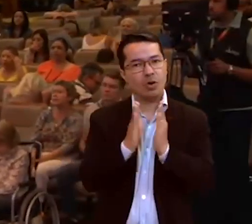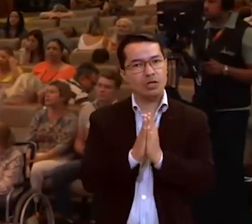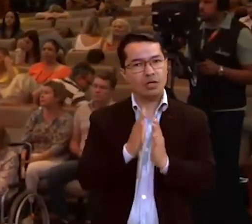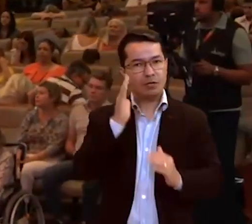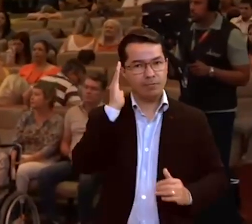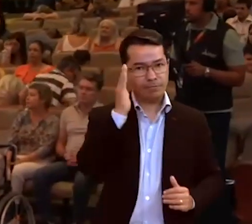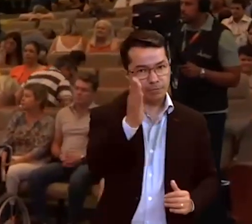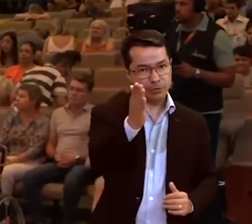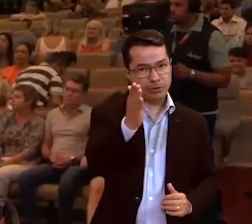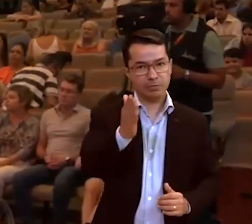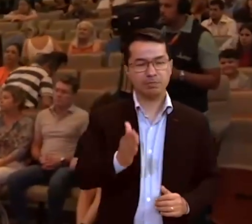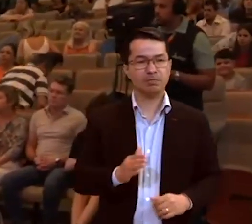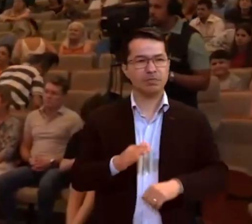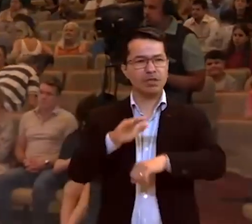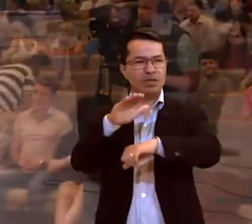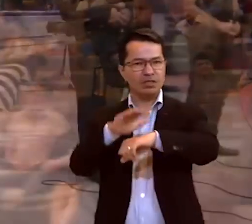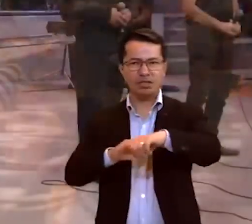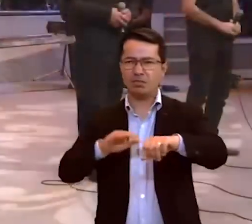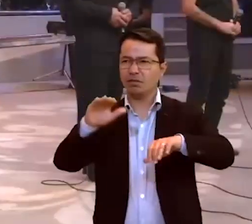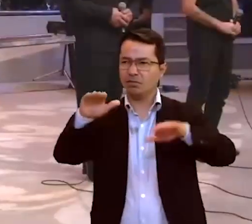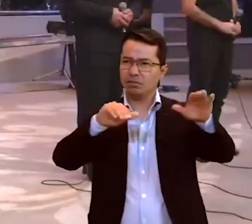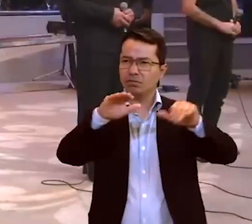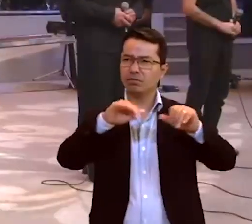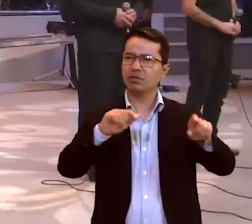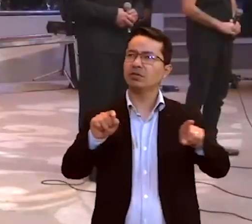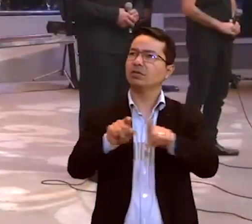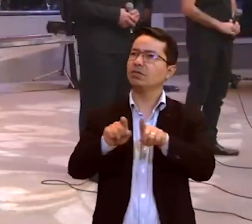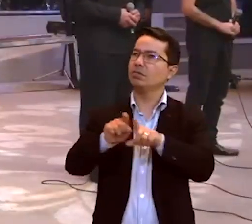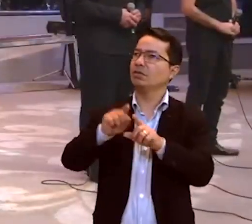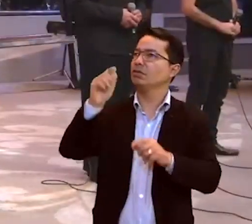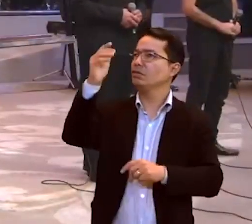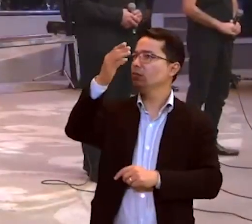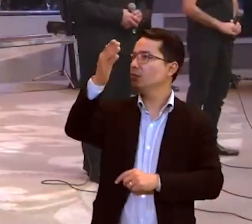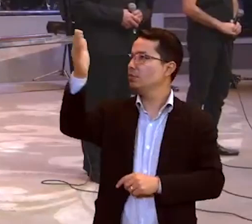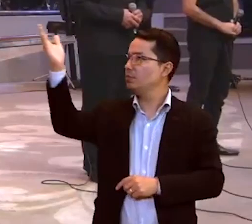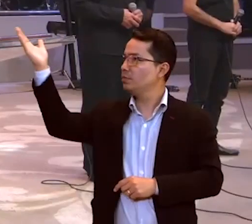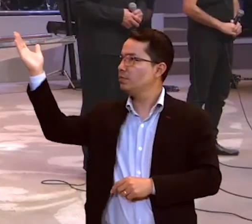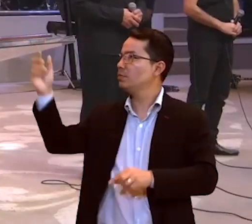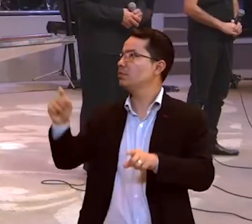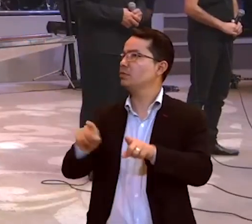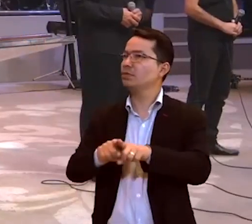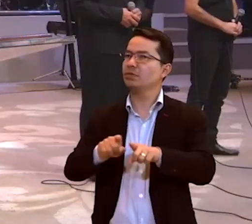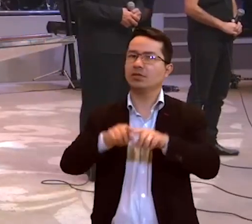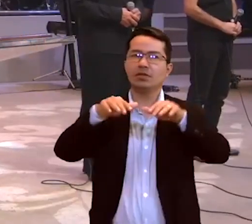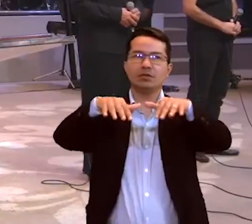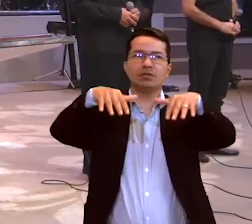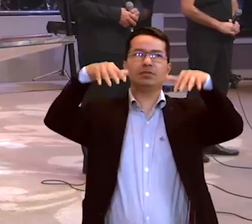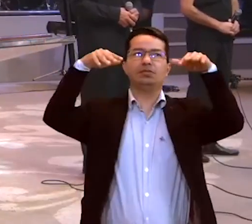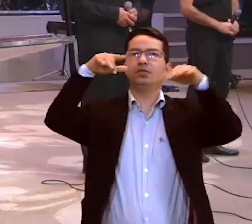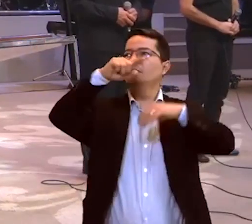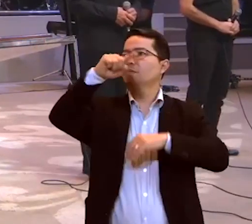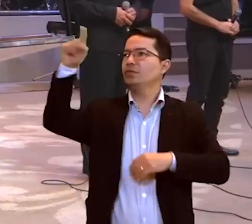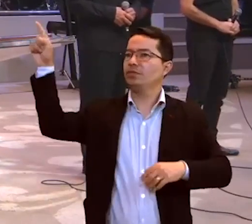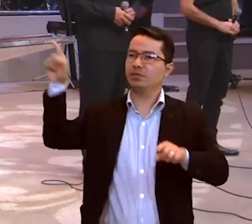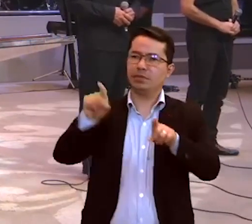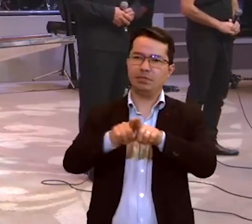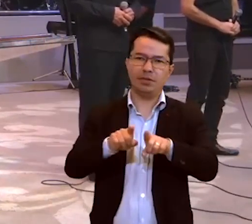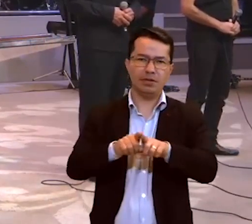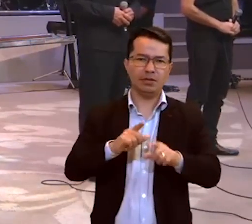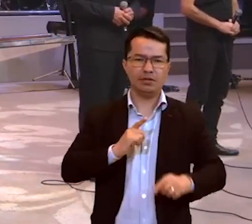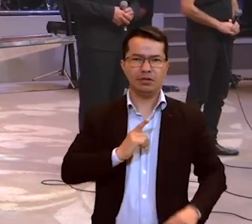aqui na frente. A gente vai ter gente lá na galeria também, tá bom? Você que está na galeria. A gente vai ter